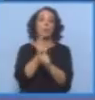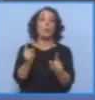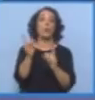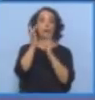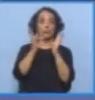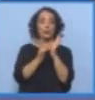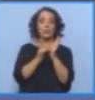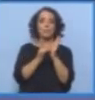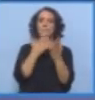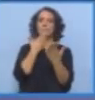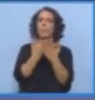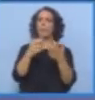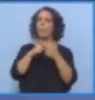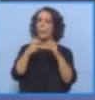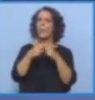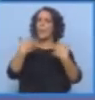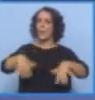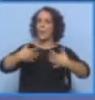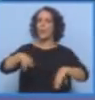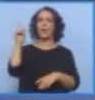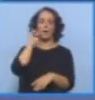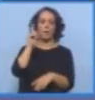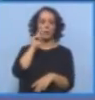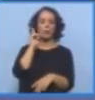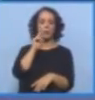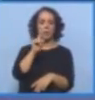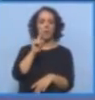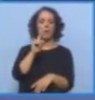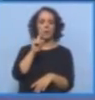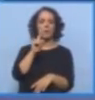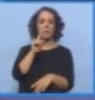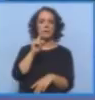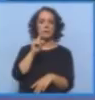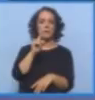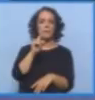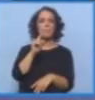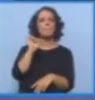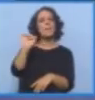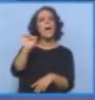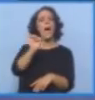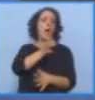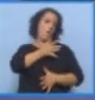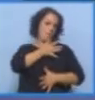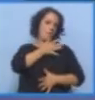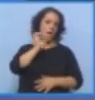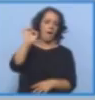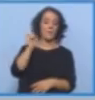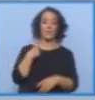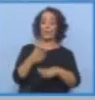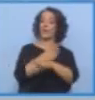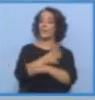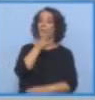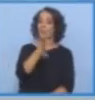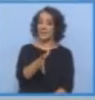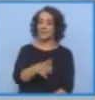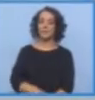aqui um problema muito importante no quadro da sua doutrina. Eu dizia há pouco